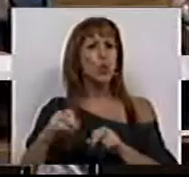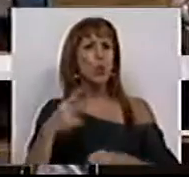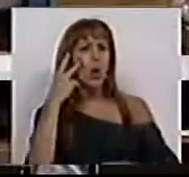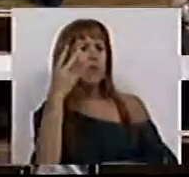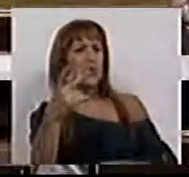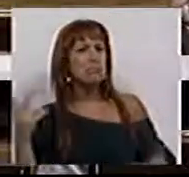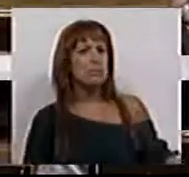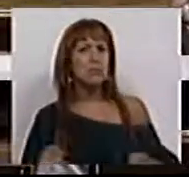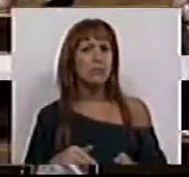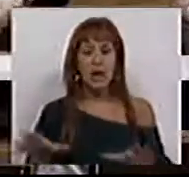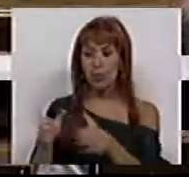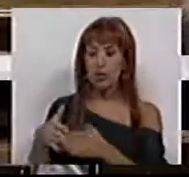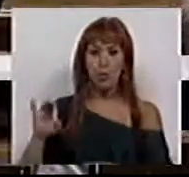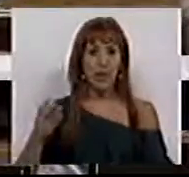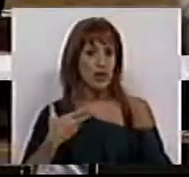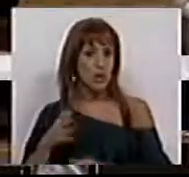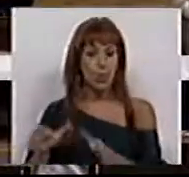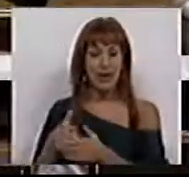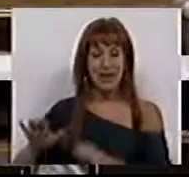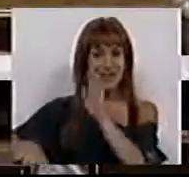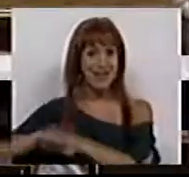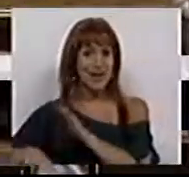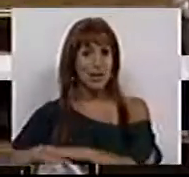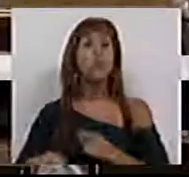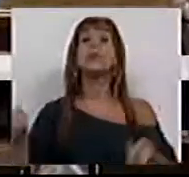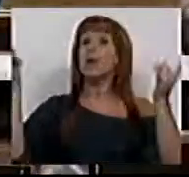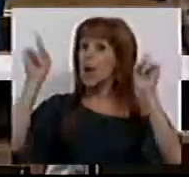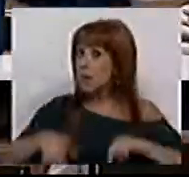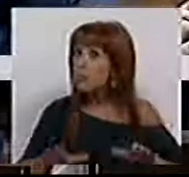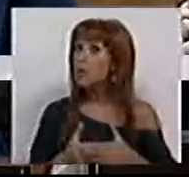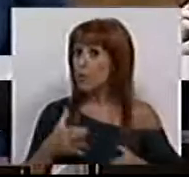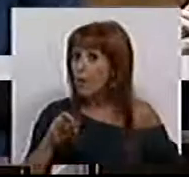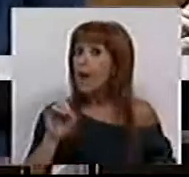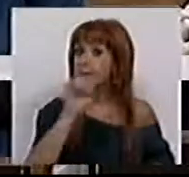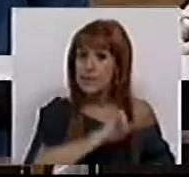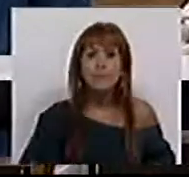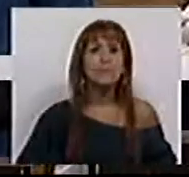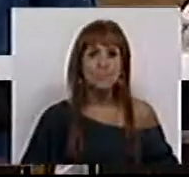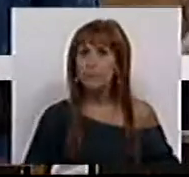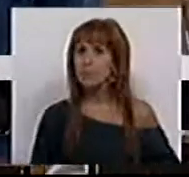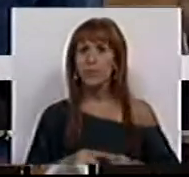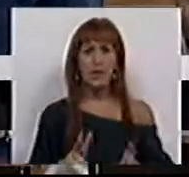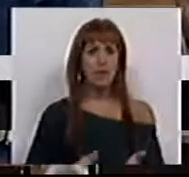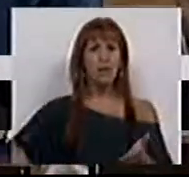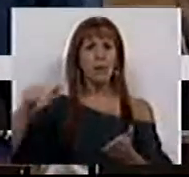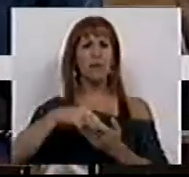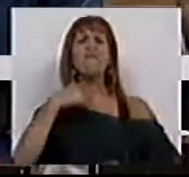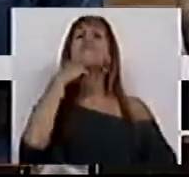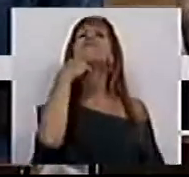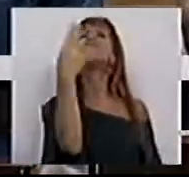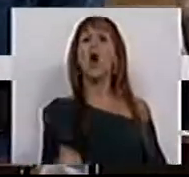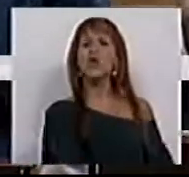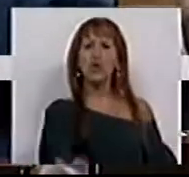ouvi a bancada do PSD, a bancada da direita e também a bancada do PS levantar a sua